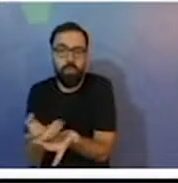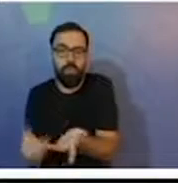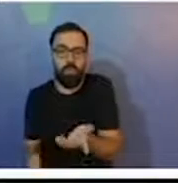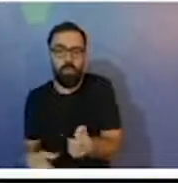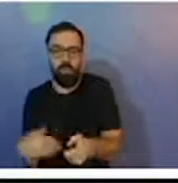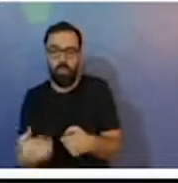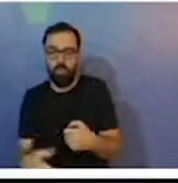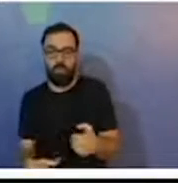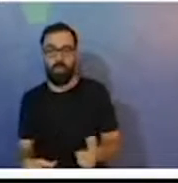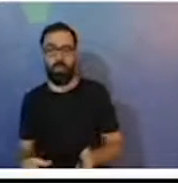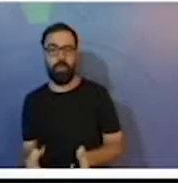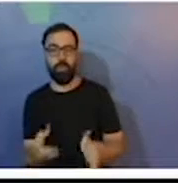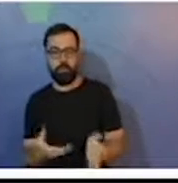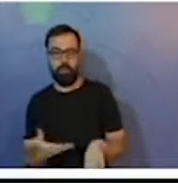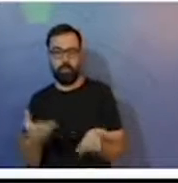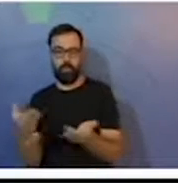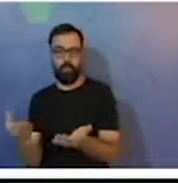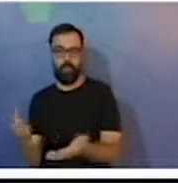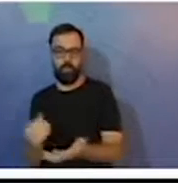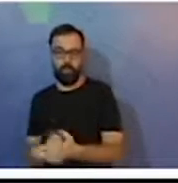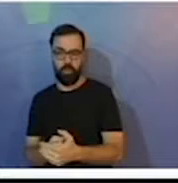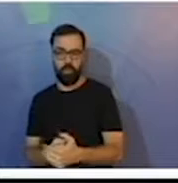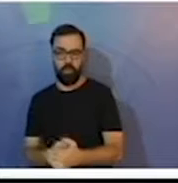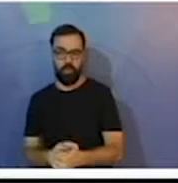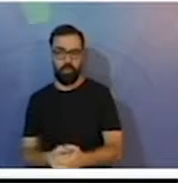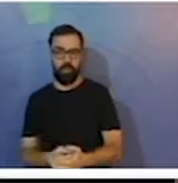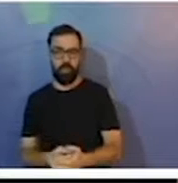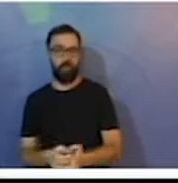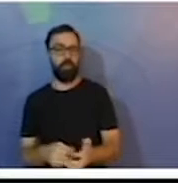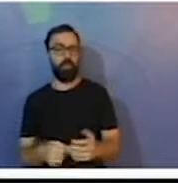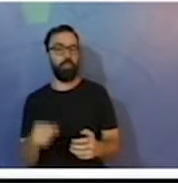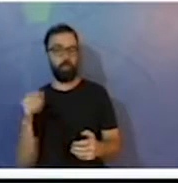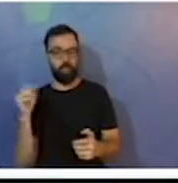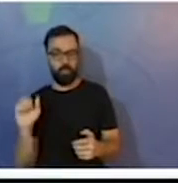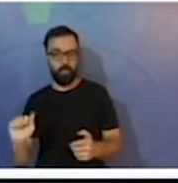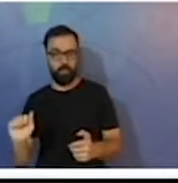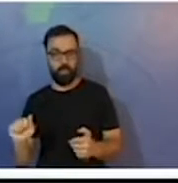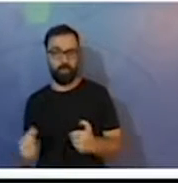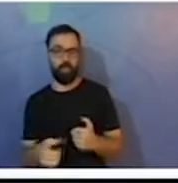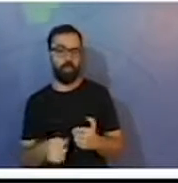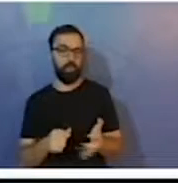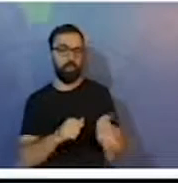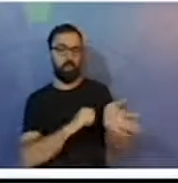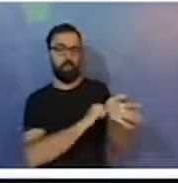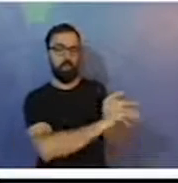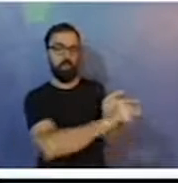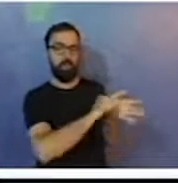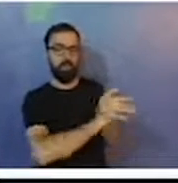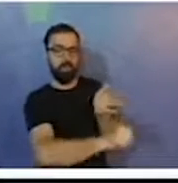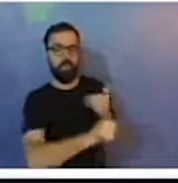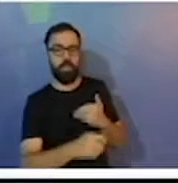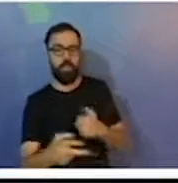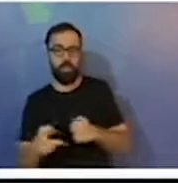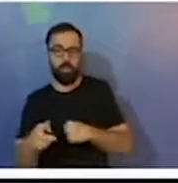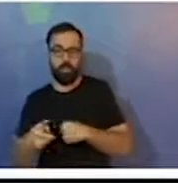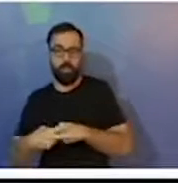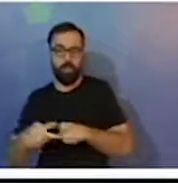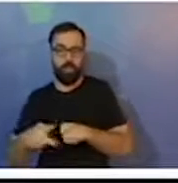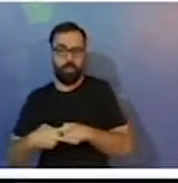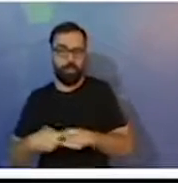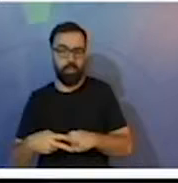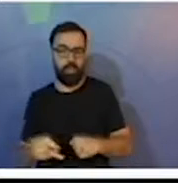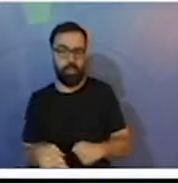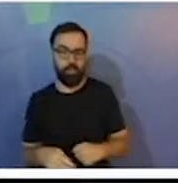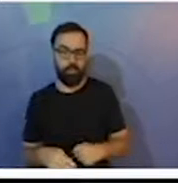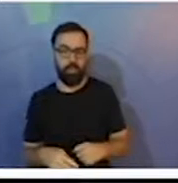letra a grife os verbos do texto acima grifando limpe e